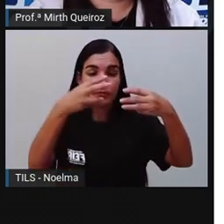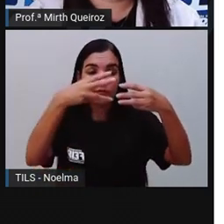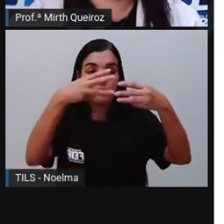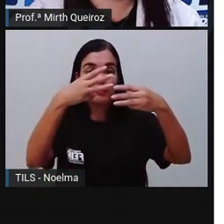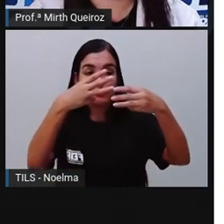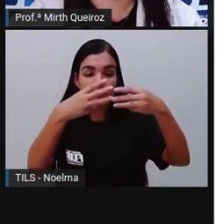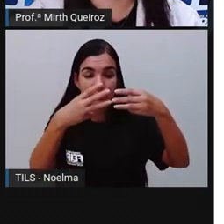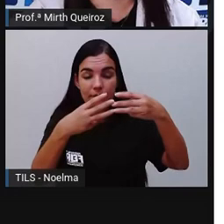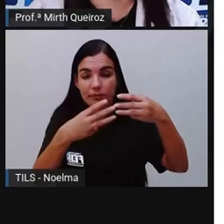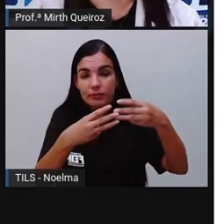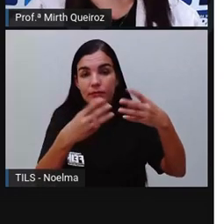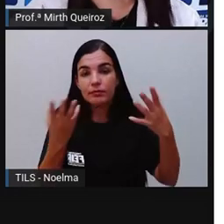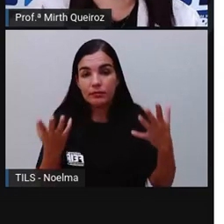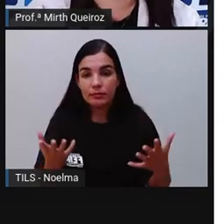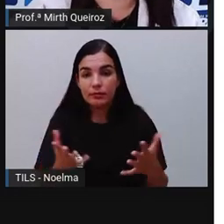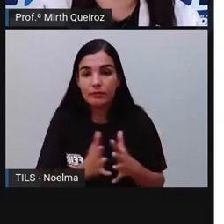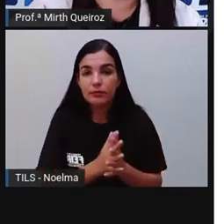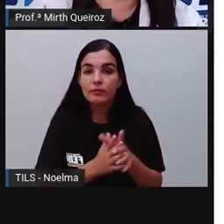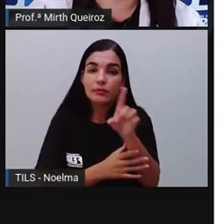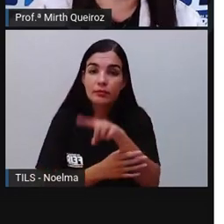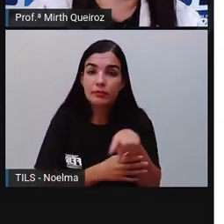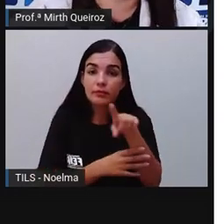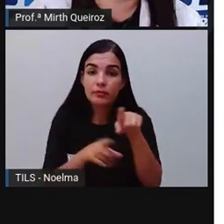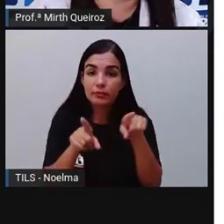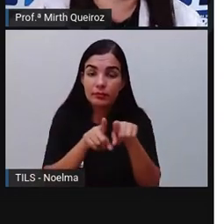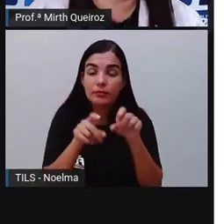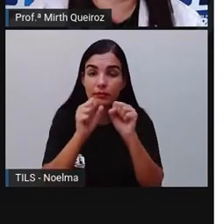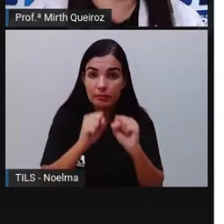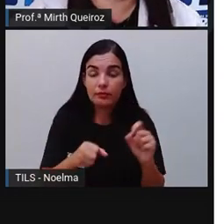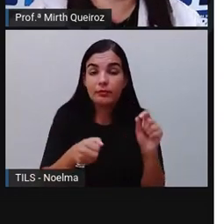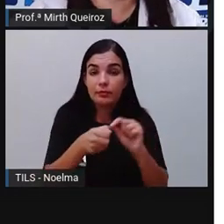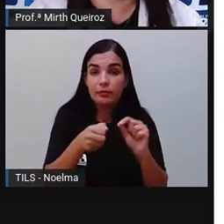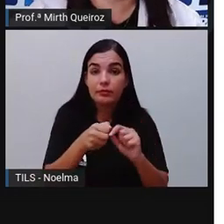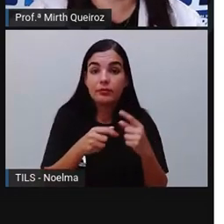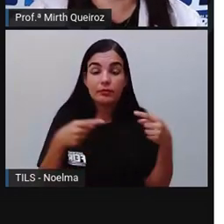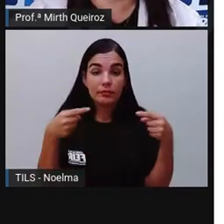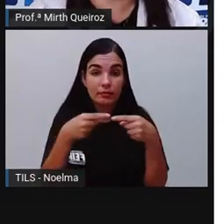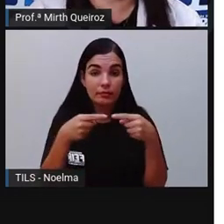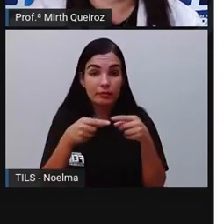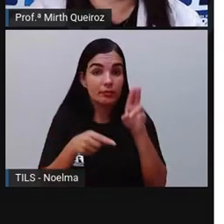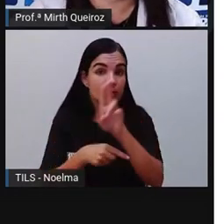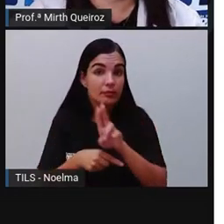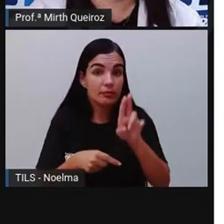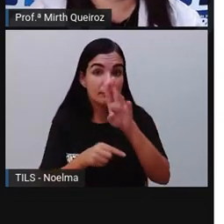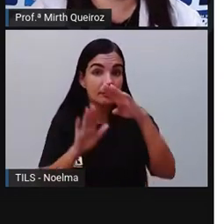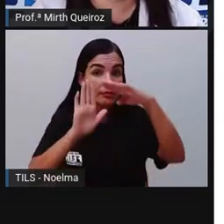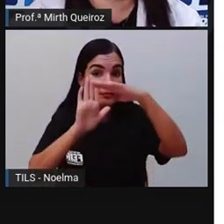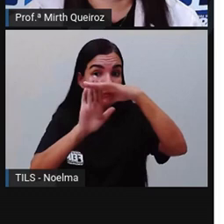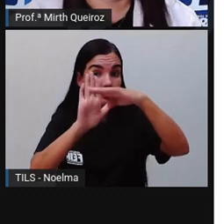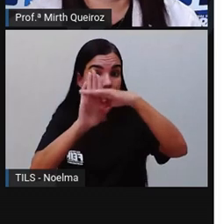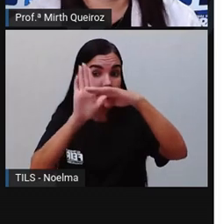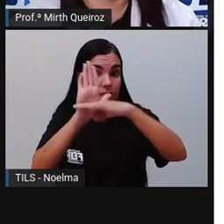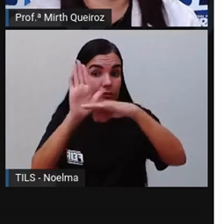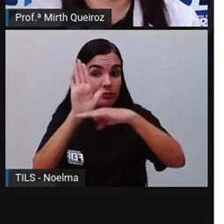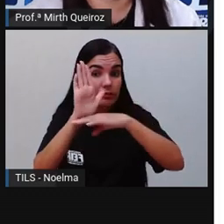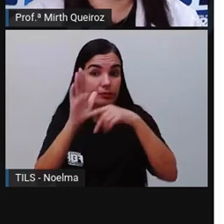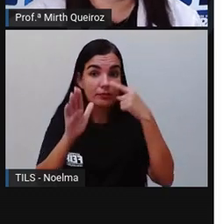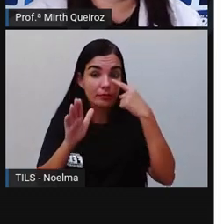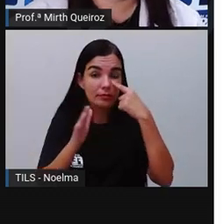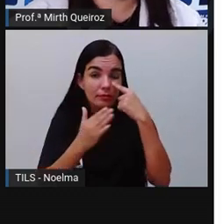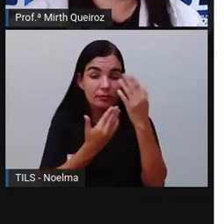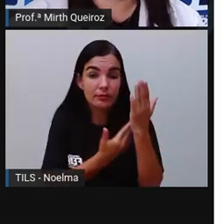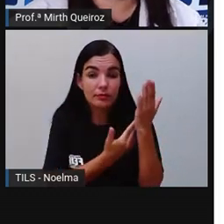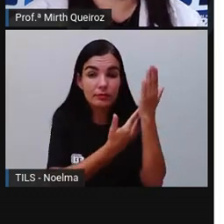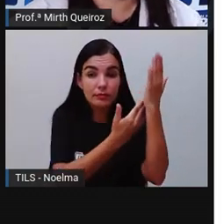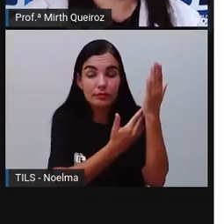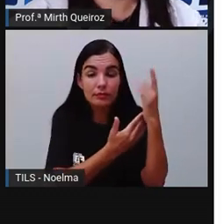Rodolfo. Vocês também podem fazer essas combinações utilizando a tabela. Olha só, a gente coloca